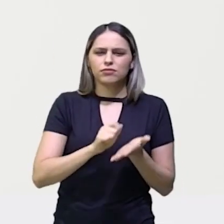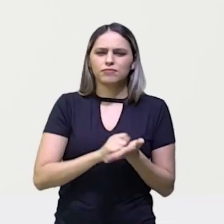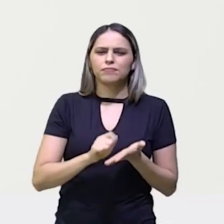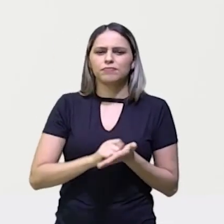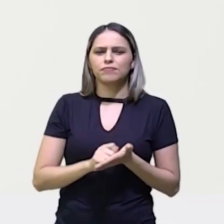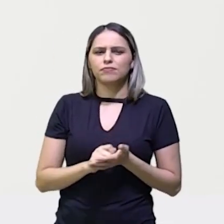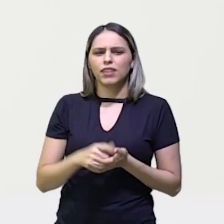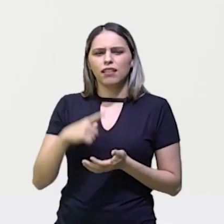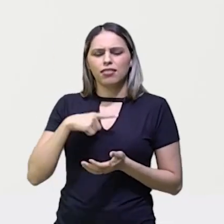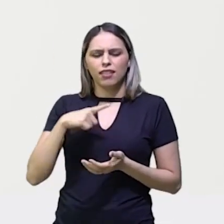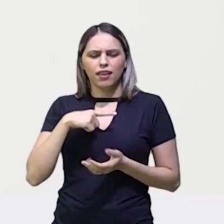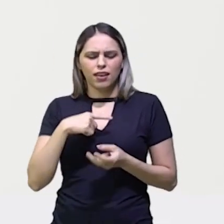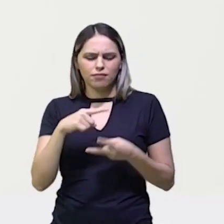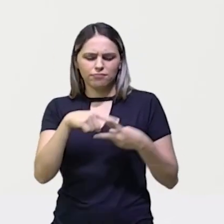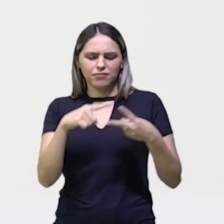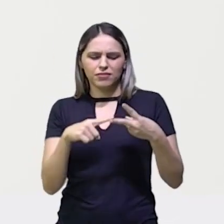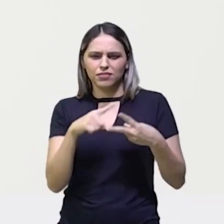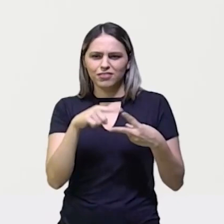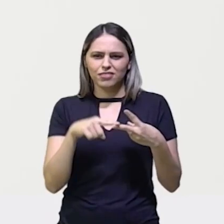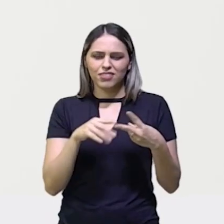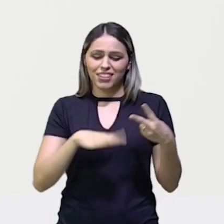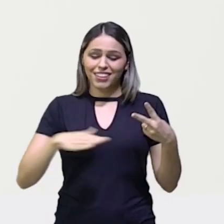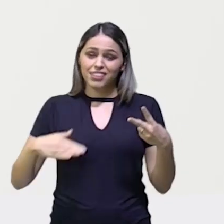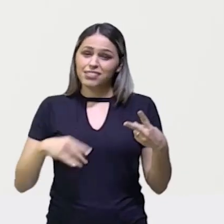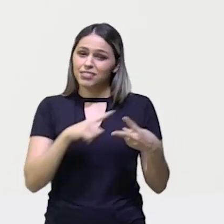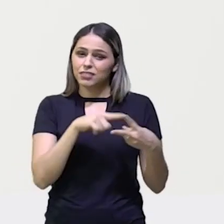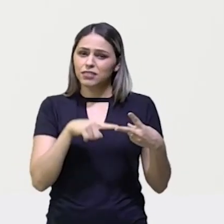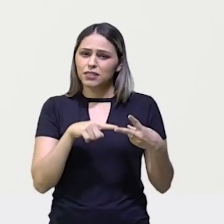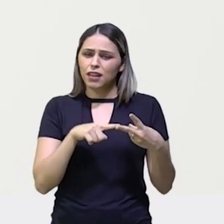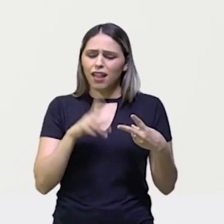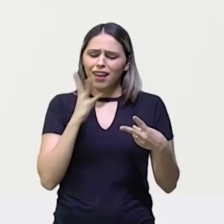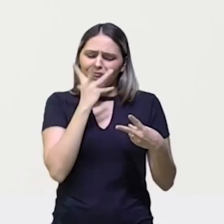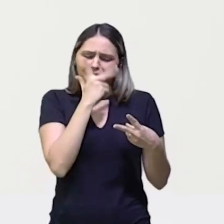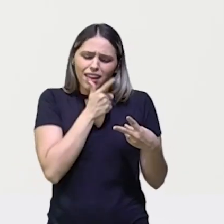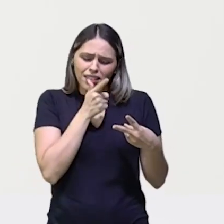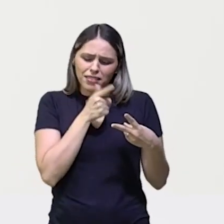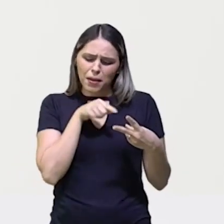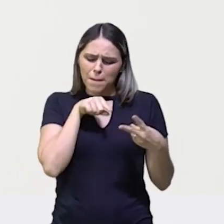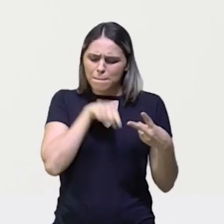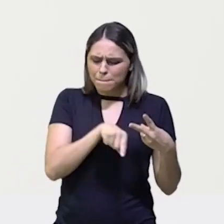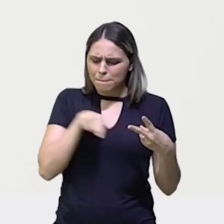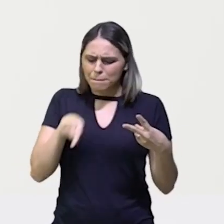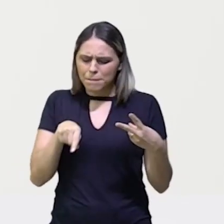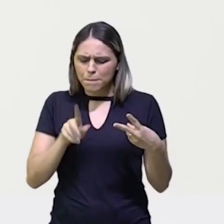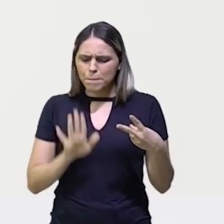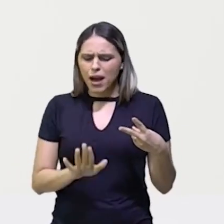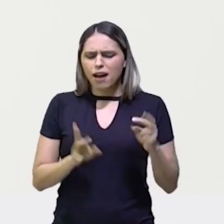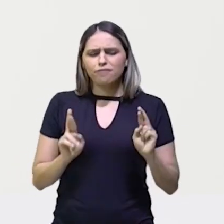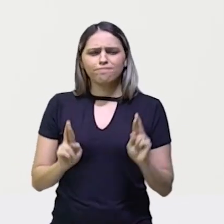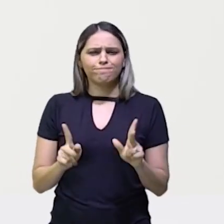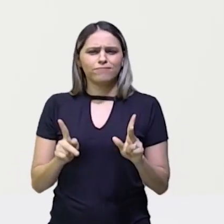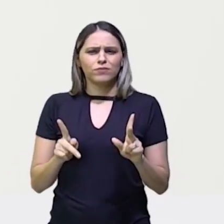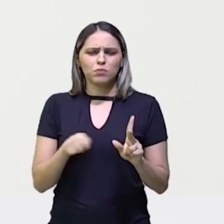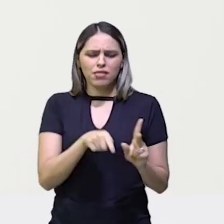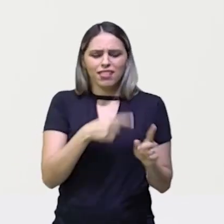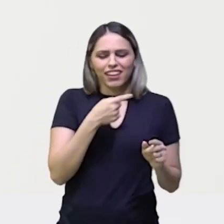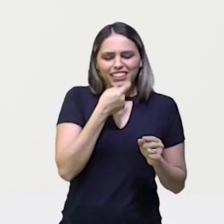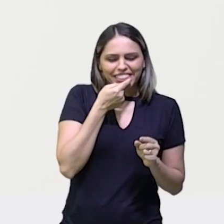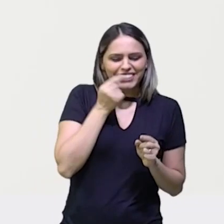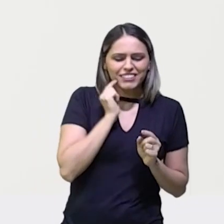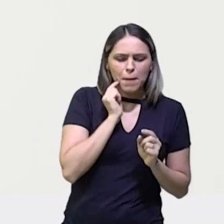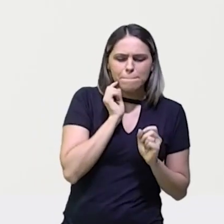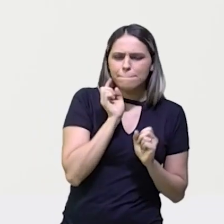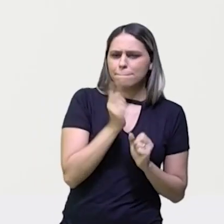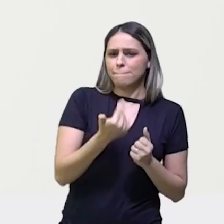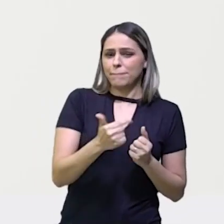São duas crianças lindas, mas são muito diferentes. Uma é desdentada, a outra é cheia de